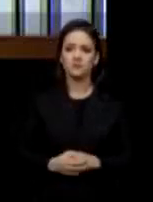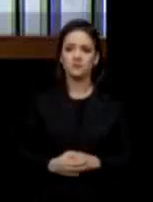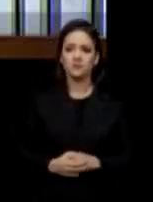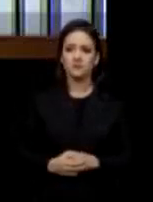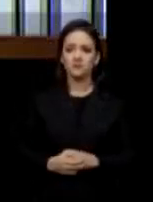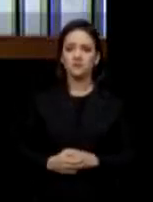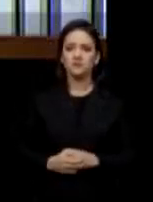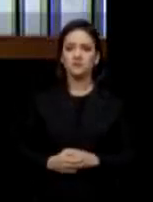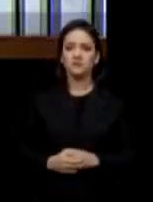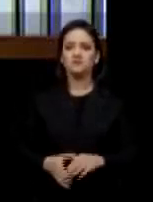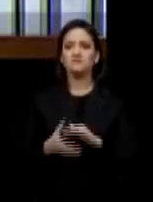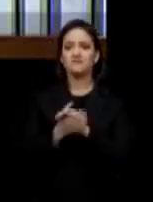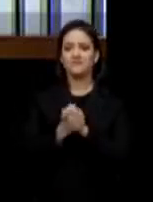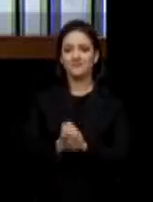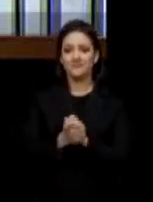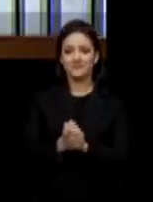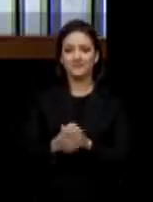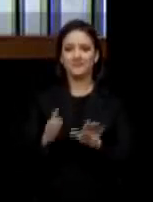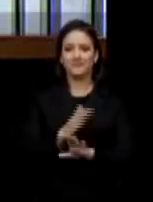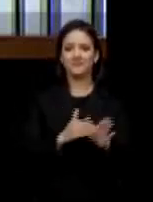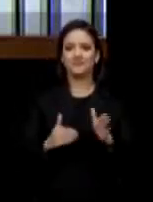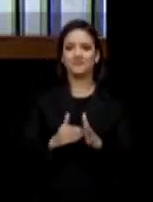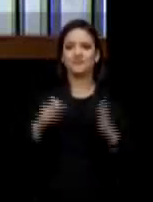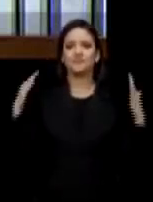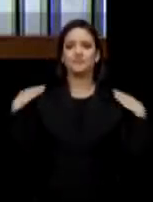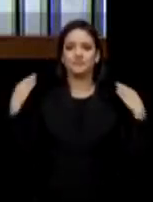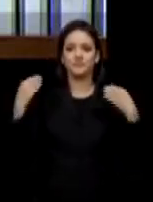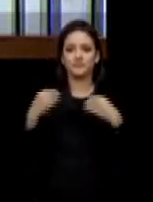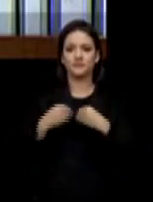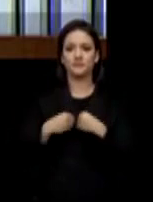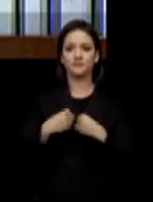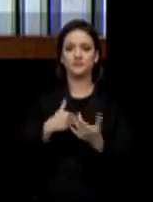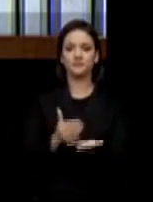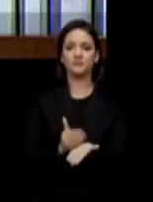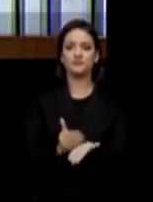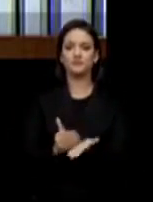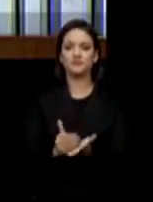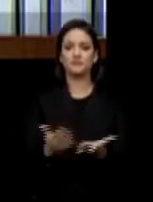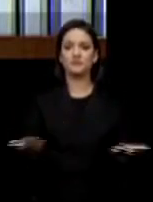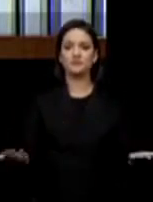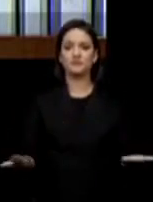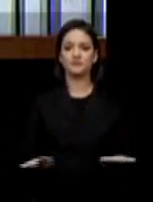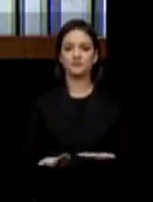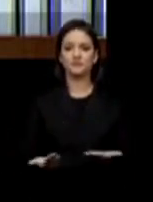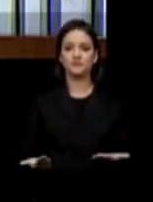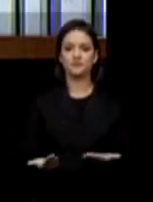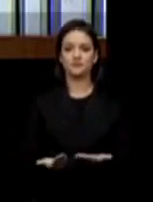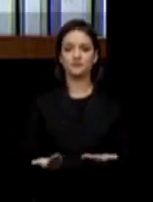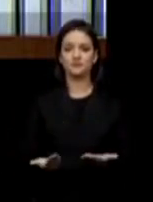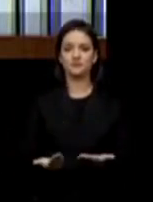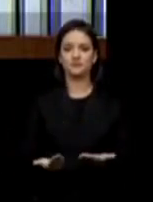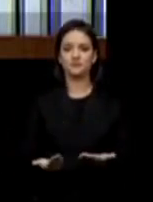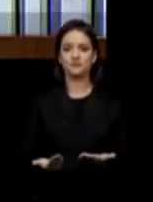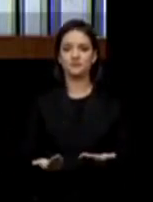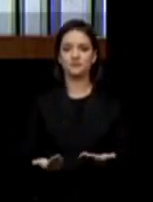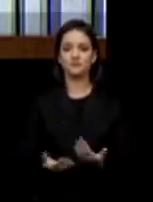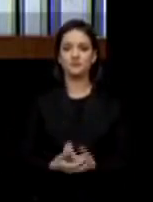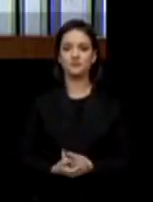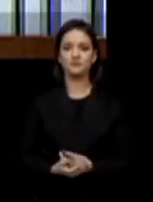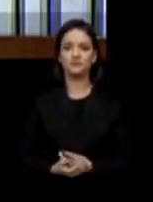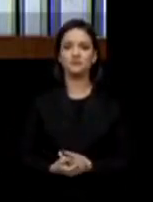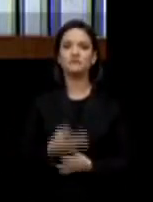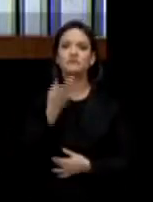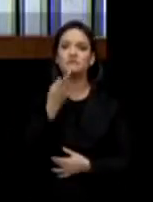Senhoras e senhores ministros, eu vou iniciar essa sessão fazendo um registro. No